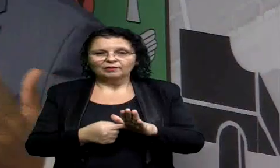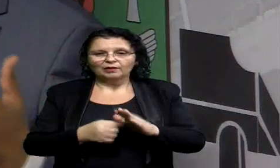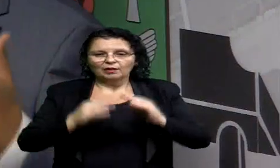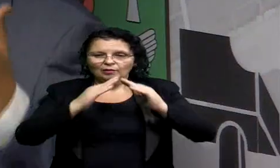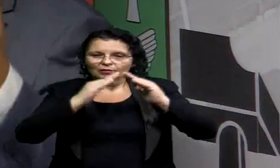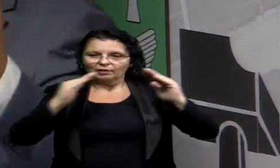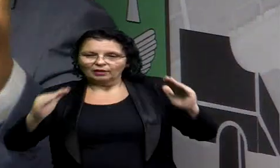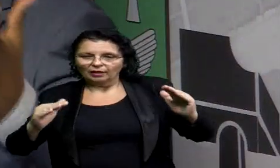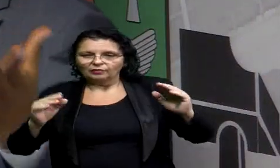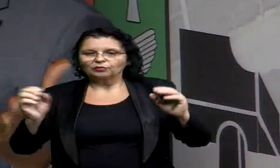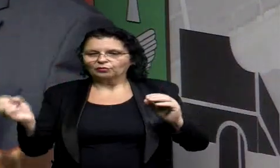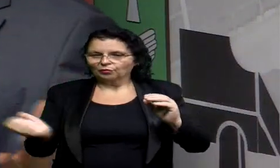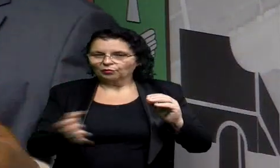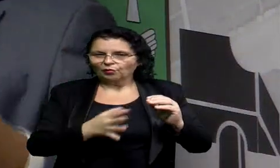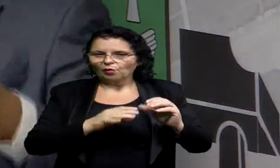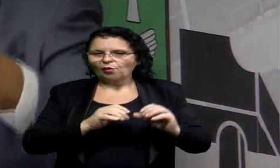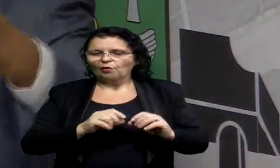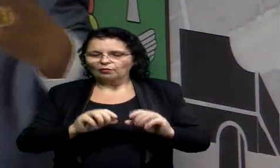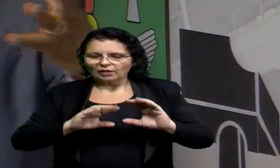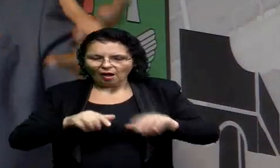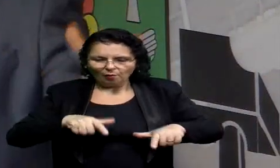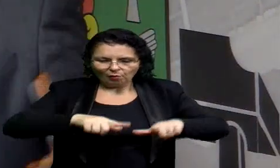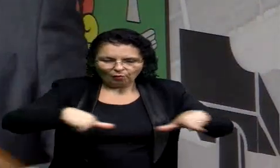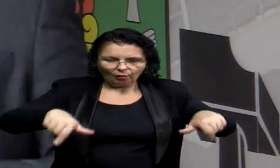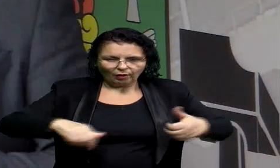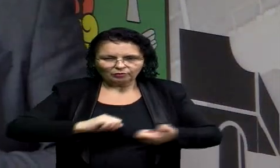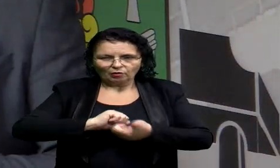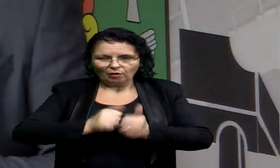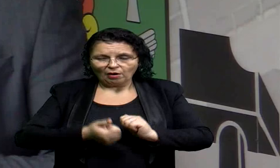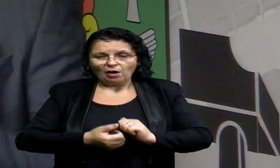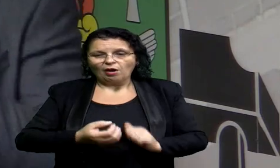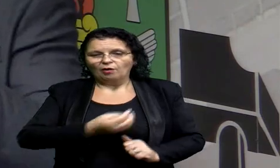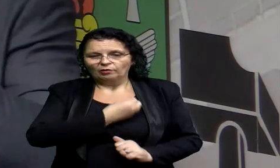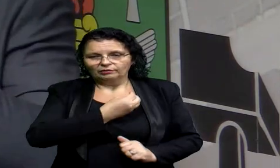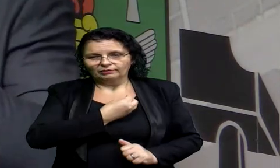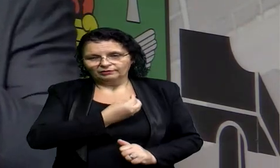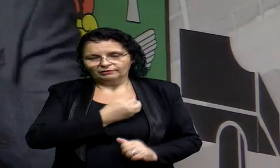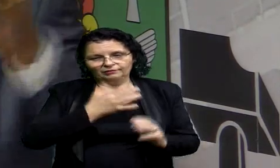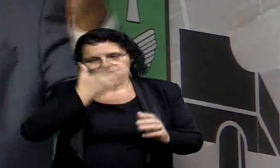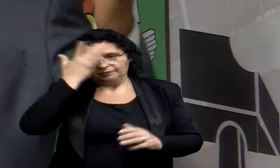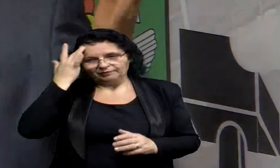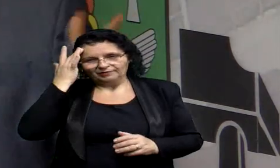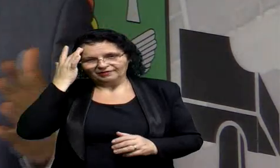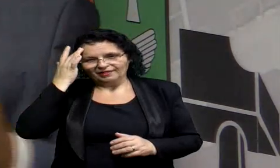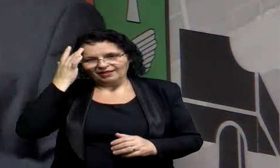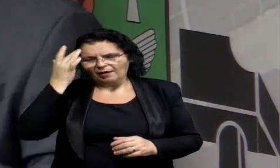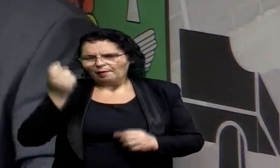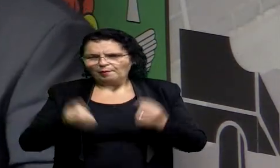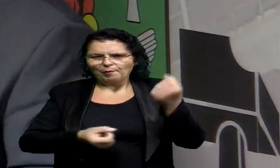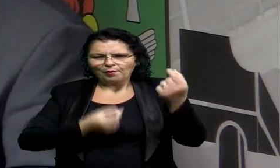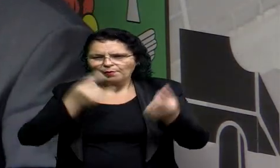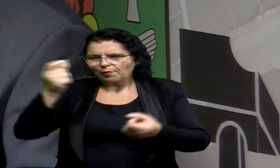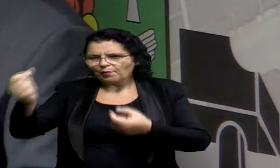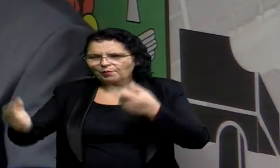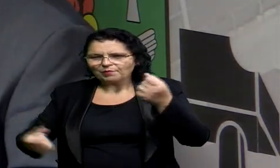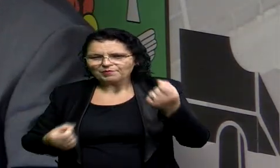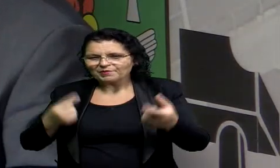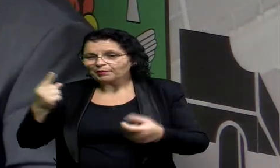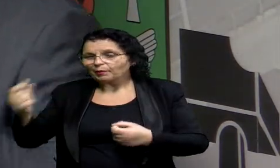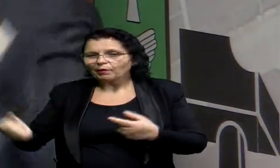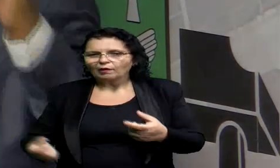telhado novo para mudar o campo para trazer qualidade de vida para as pessoas e aí começam a aparecer aqueles